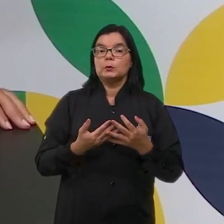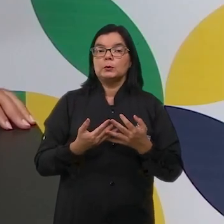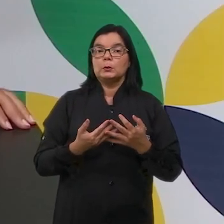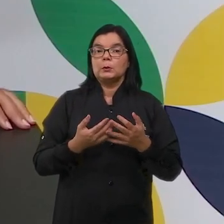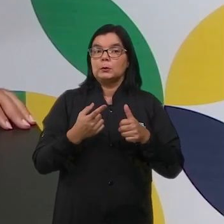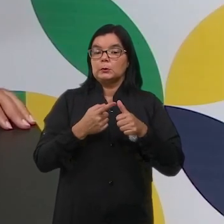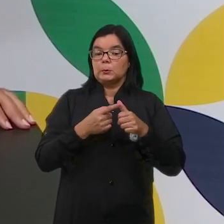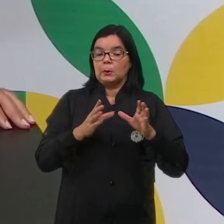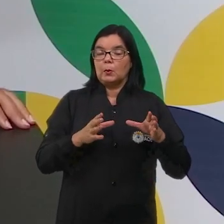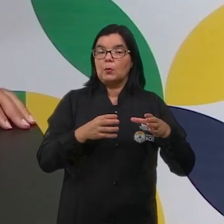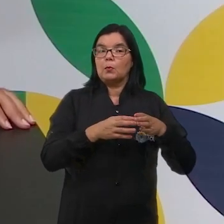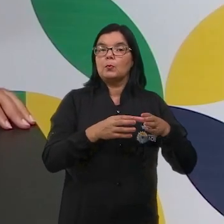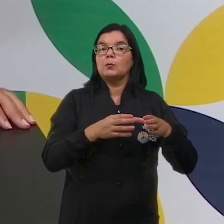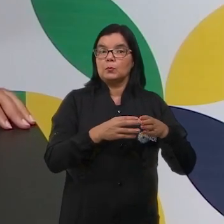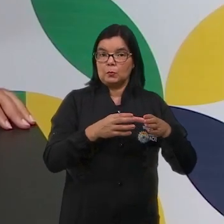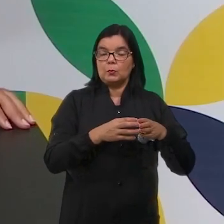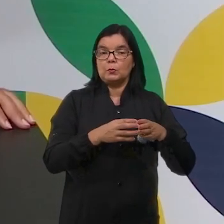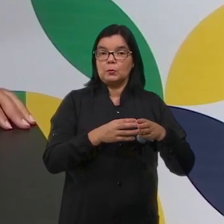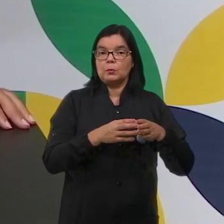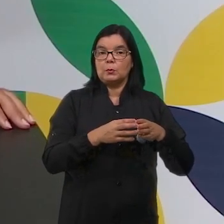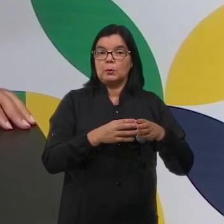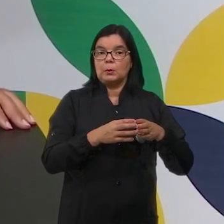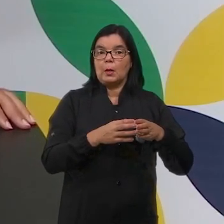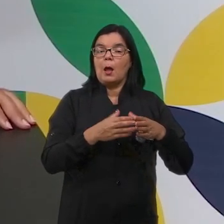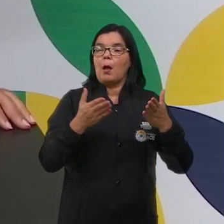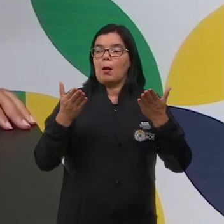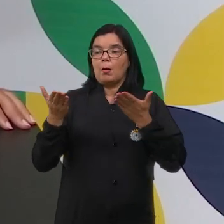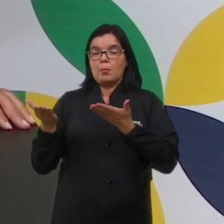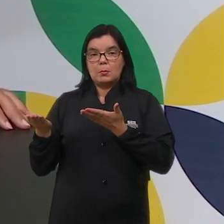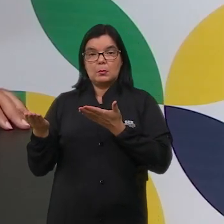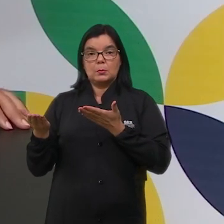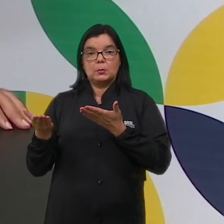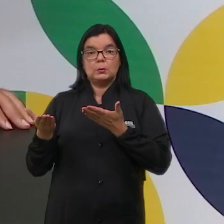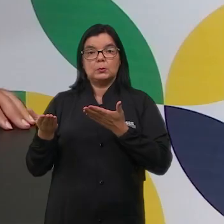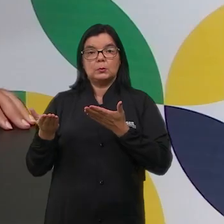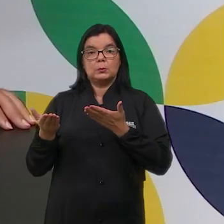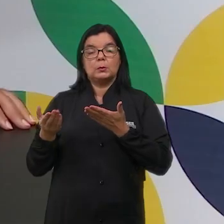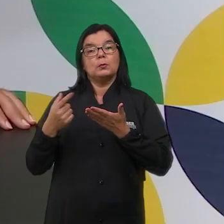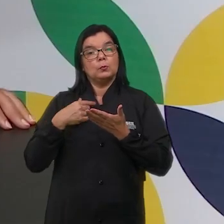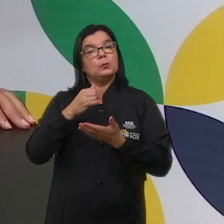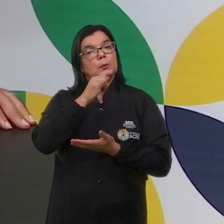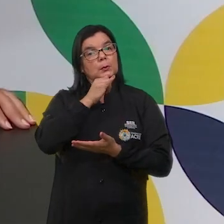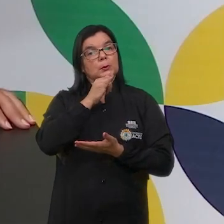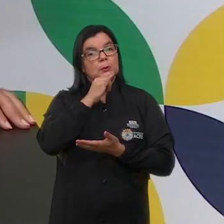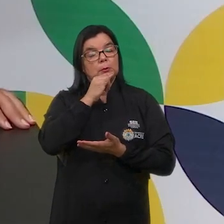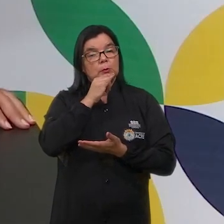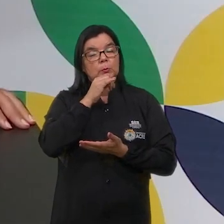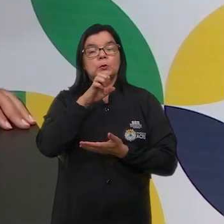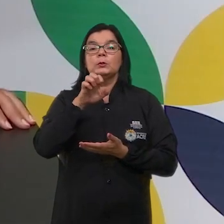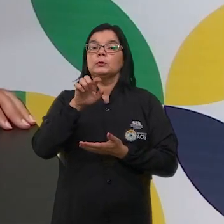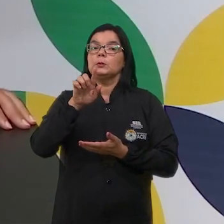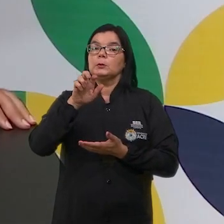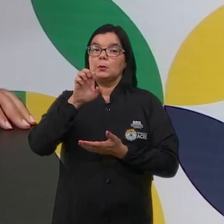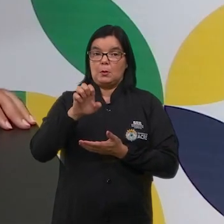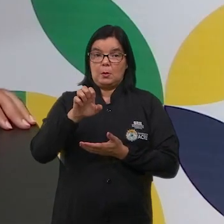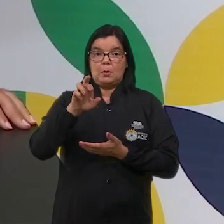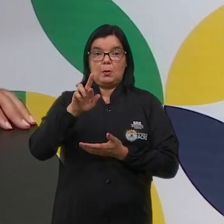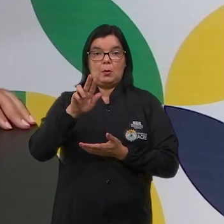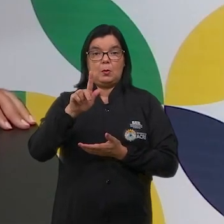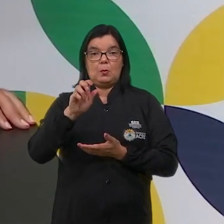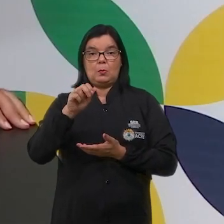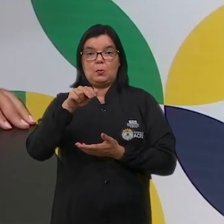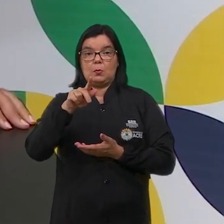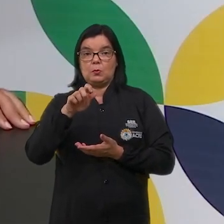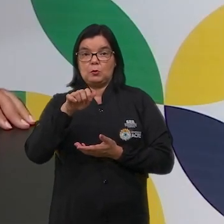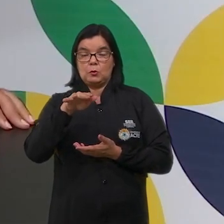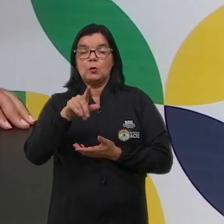primeiras categorias eram os recursos ergogênicos. Aqui, mais um exemplo disso. Como assim, professor? É um instrumento que eu